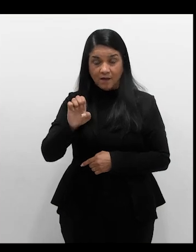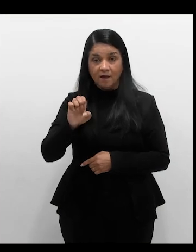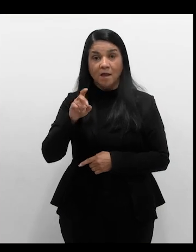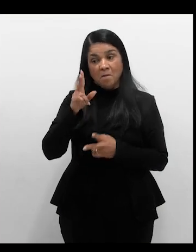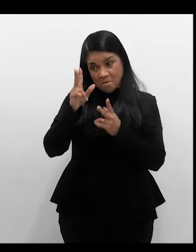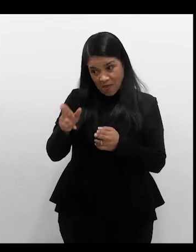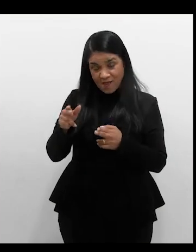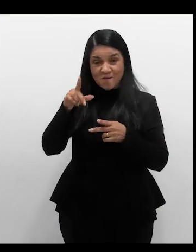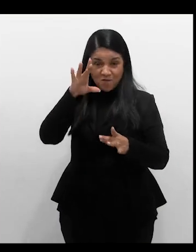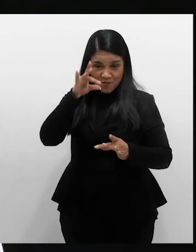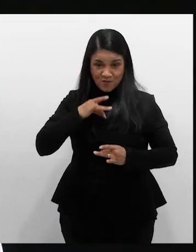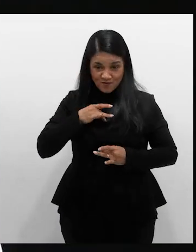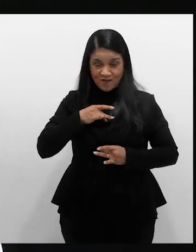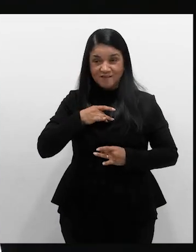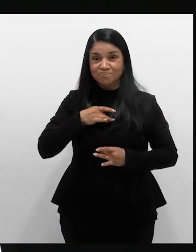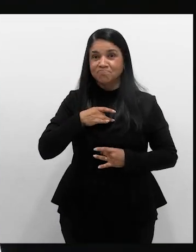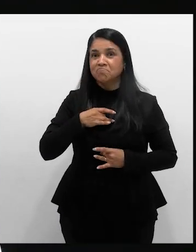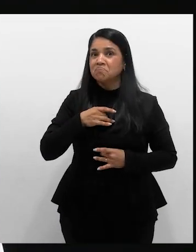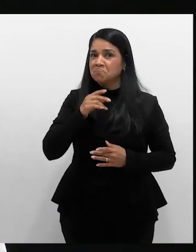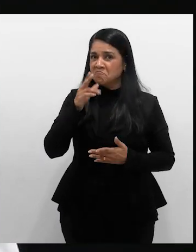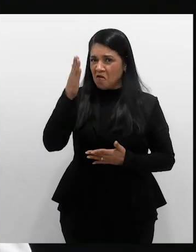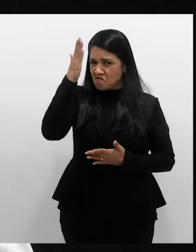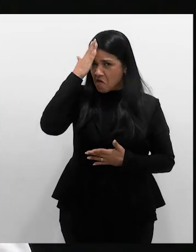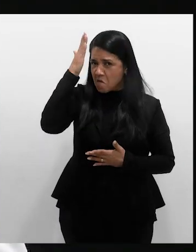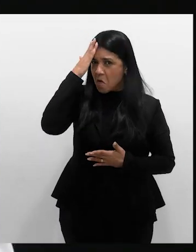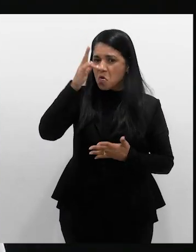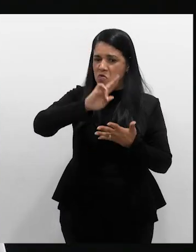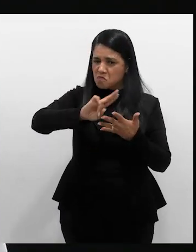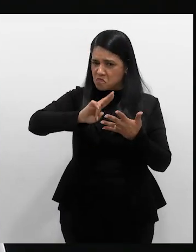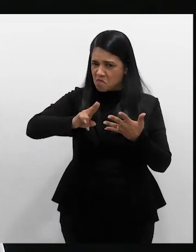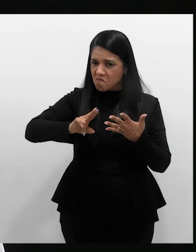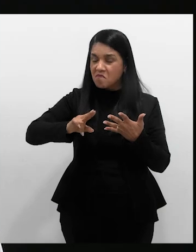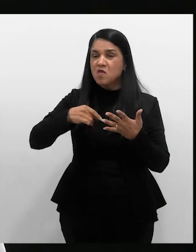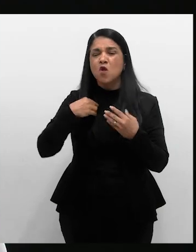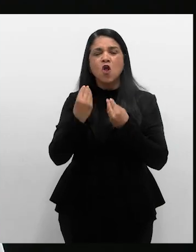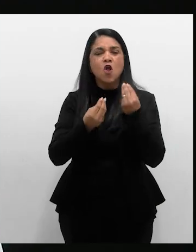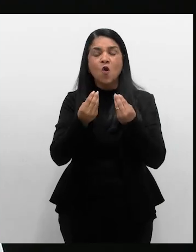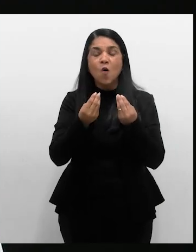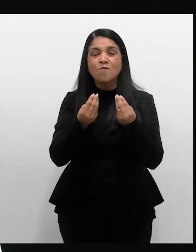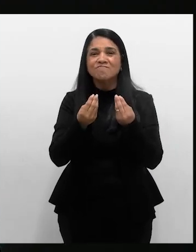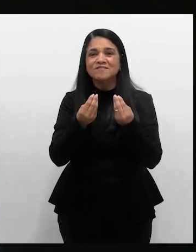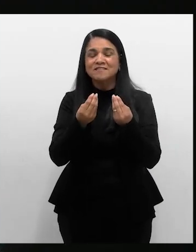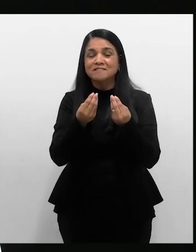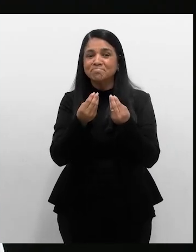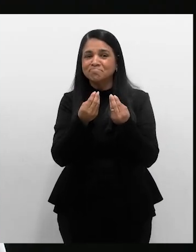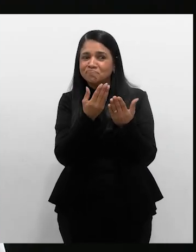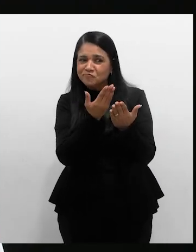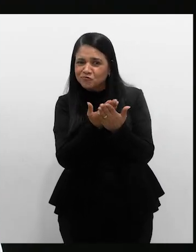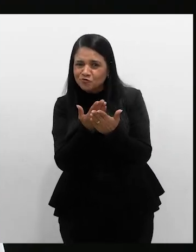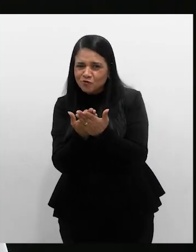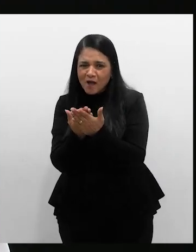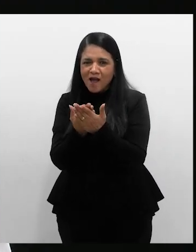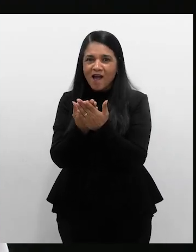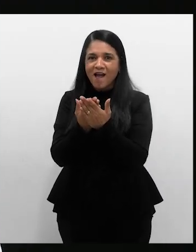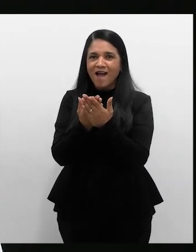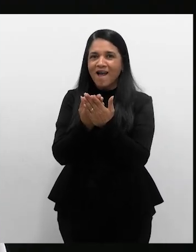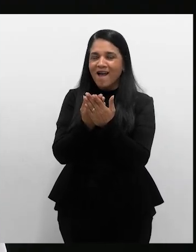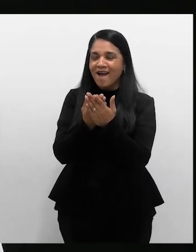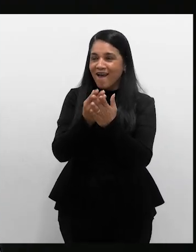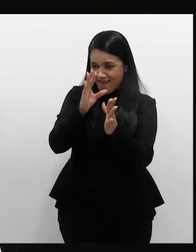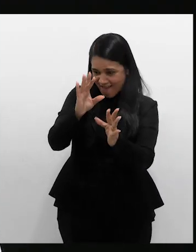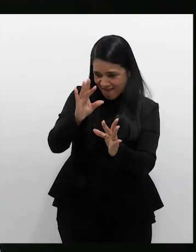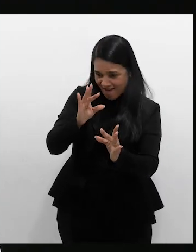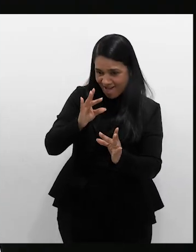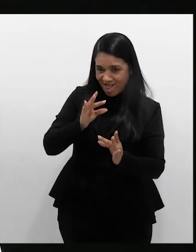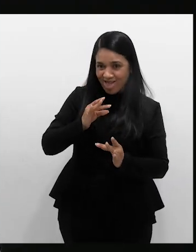meu personagem. Então, gente de estofo altíssimo, né? E como é que foi pra você botar a mão nesse vespeiro e ter que